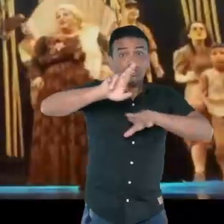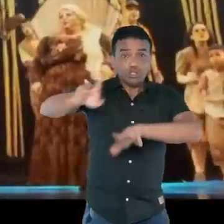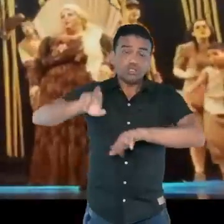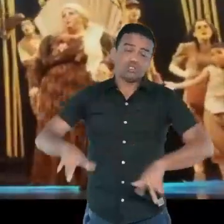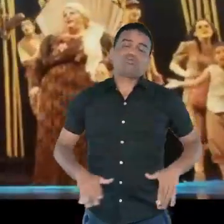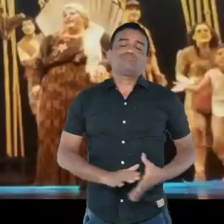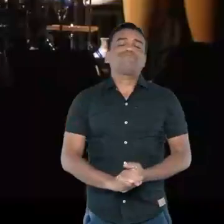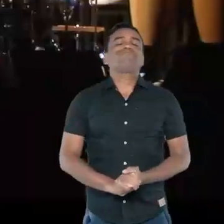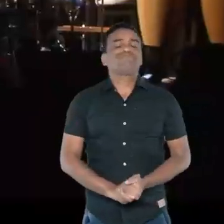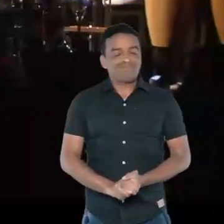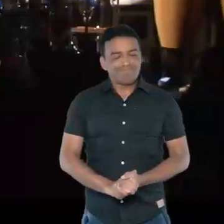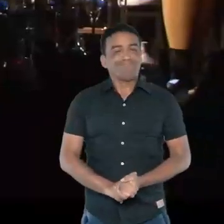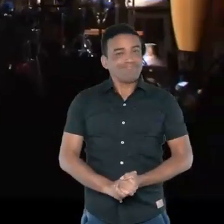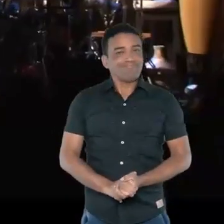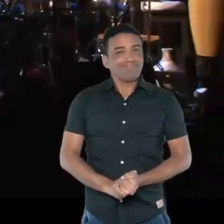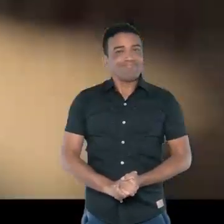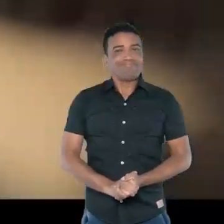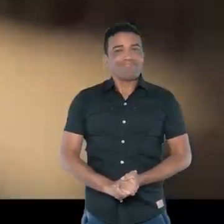diferente.